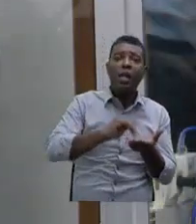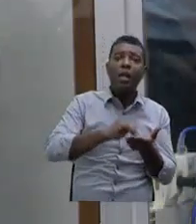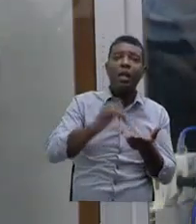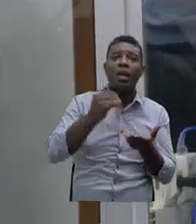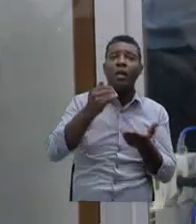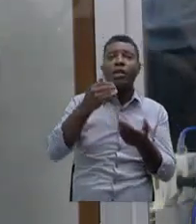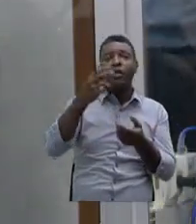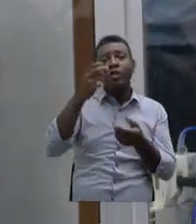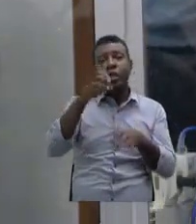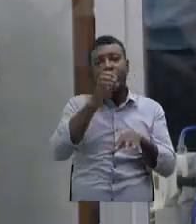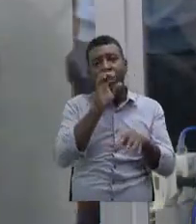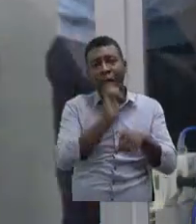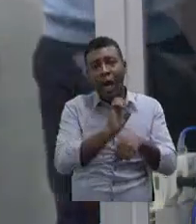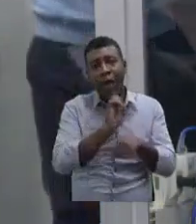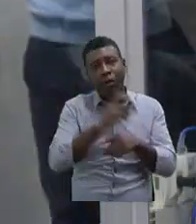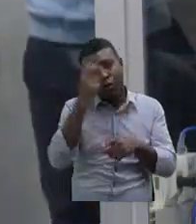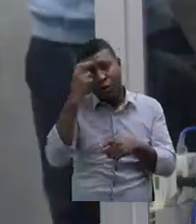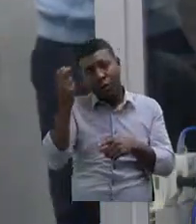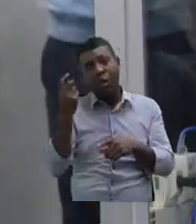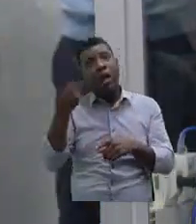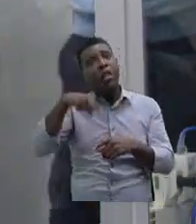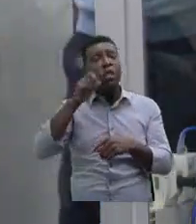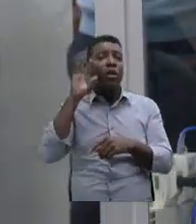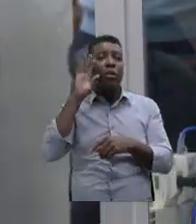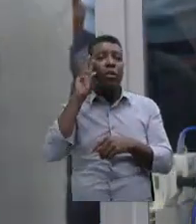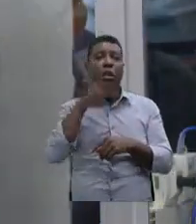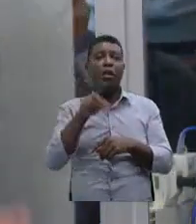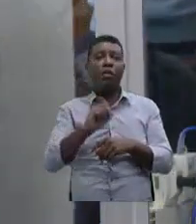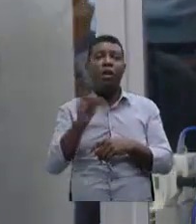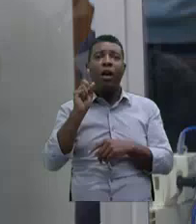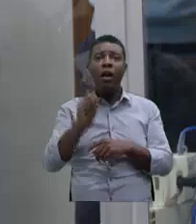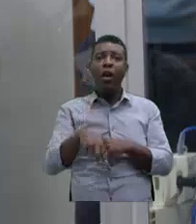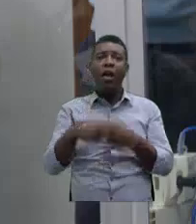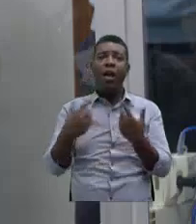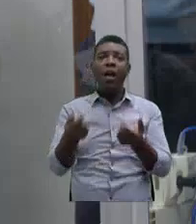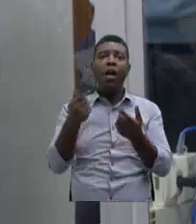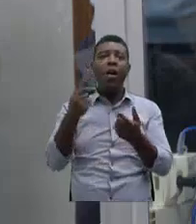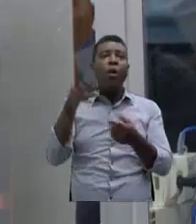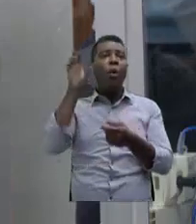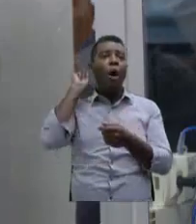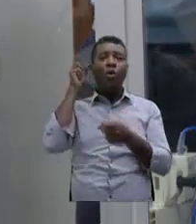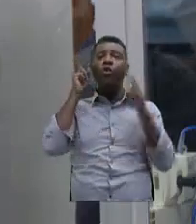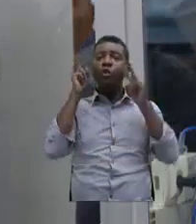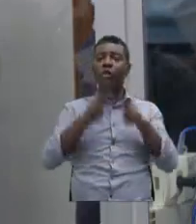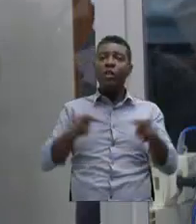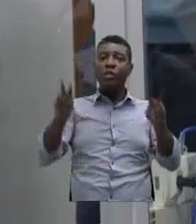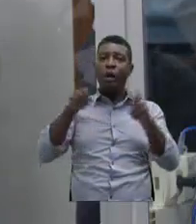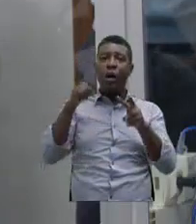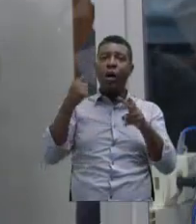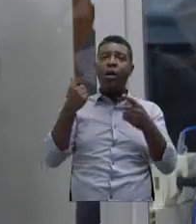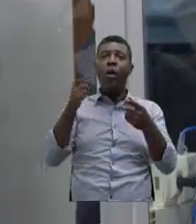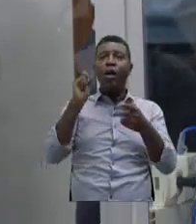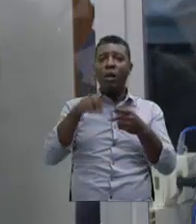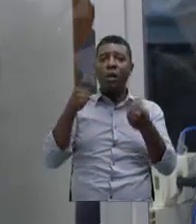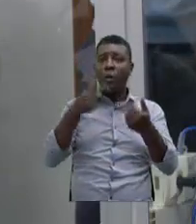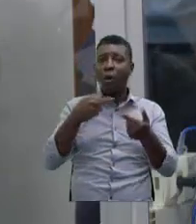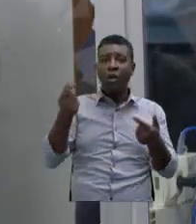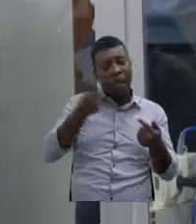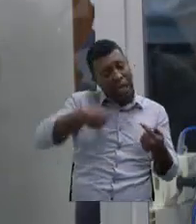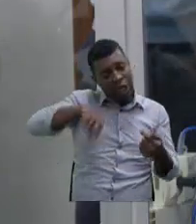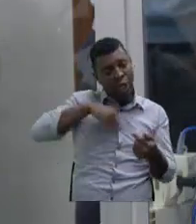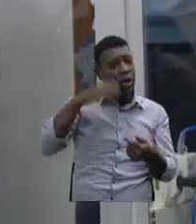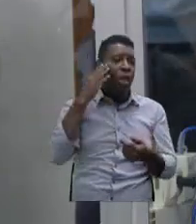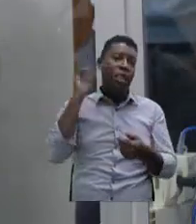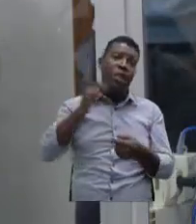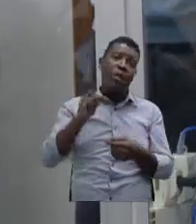apesar da gente saber que o audiovisual dentro da cultura é um dos que mais gera emprego, mais gera renda, então é algo que a gente não entende.